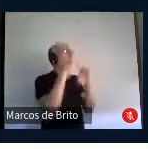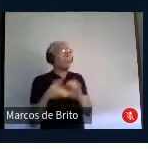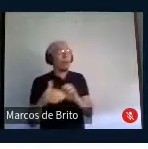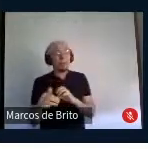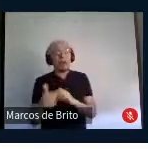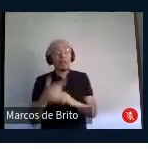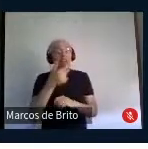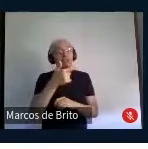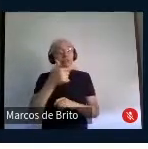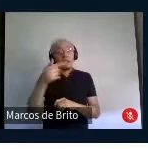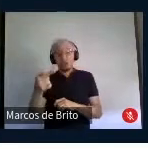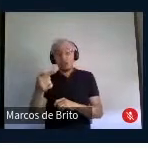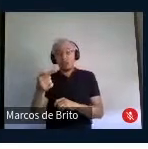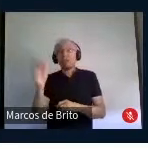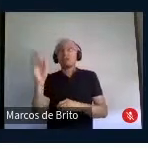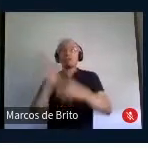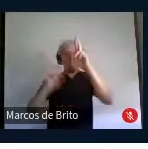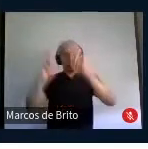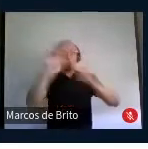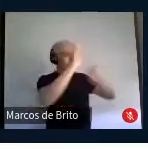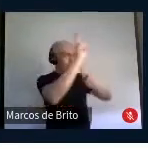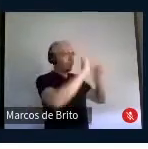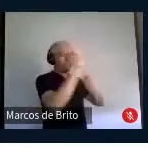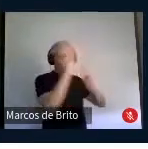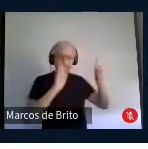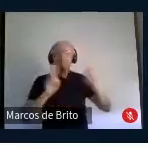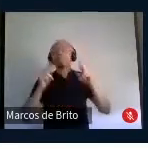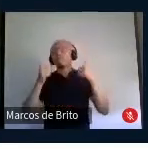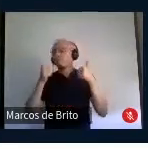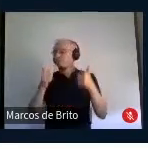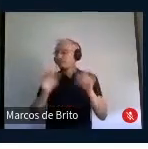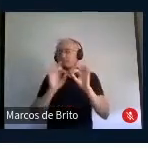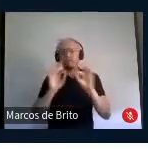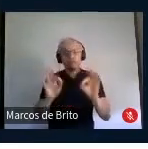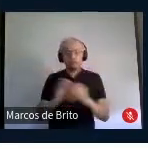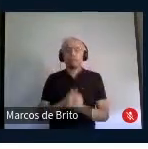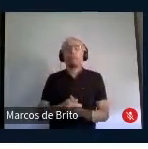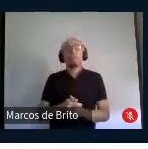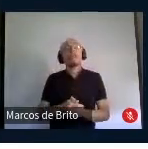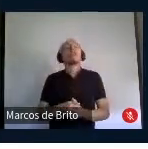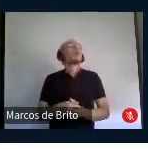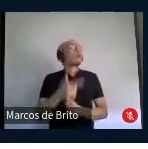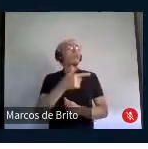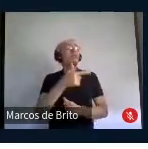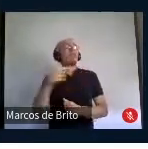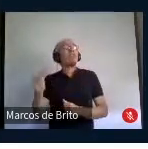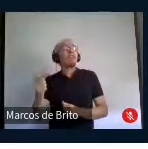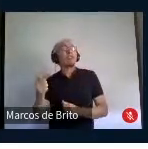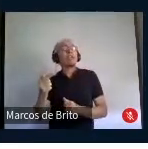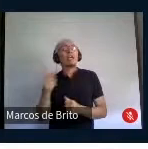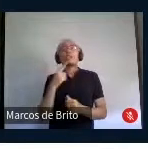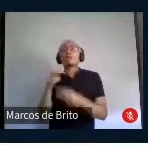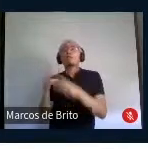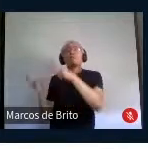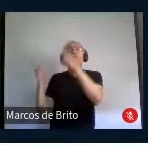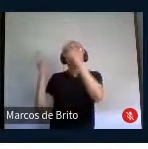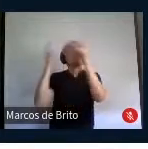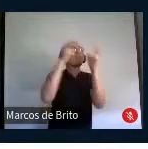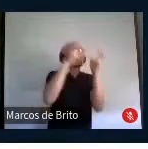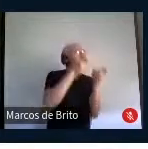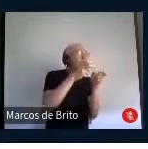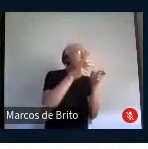CAIs responderam ao nosso e-mail. Em relação a esses 27 CAIs, nós identificamos que